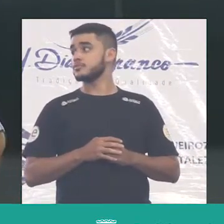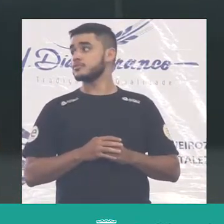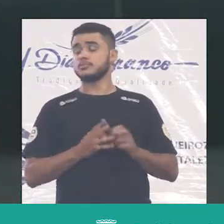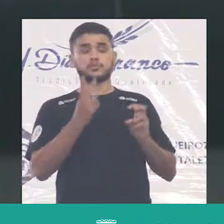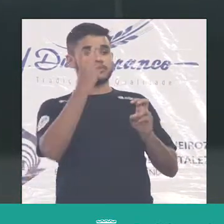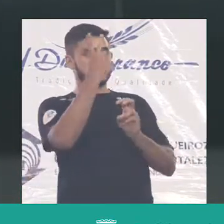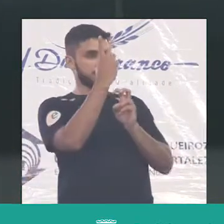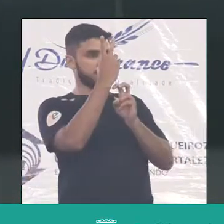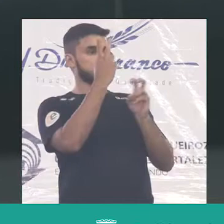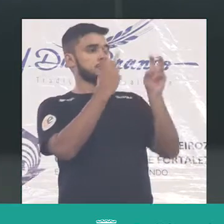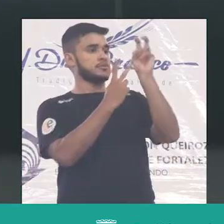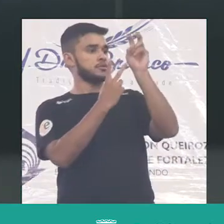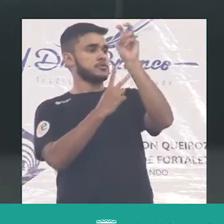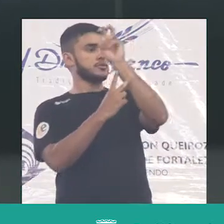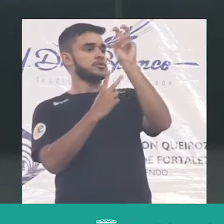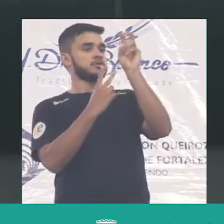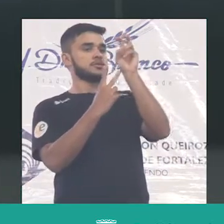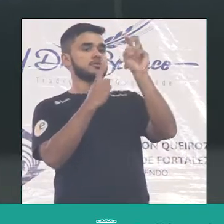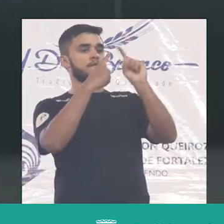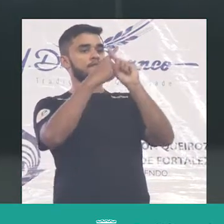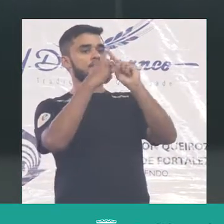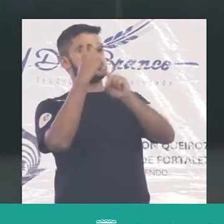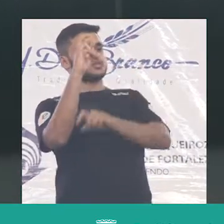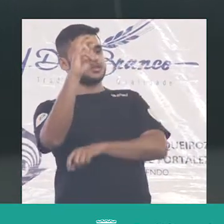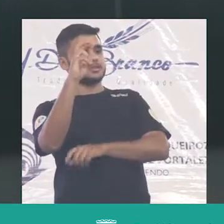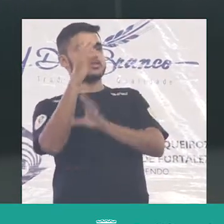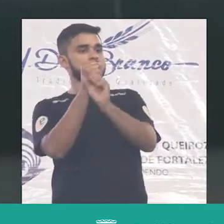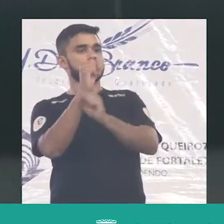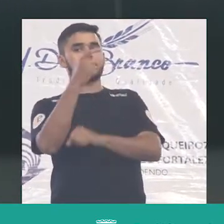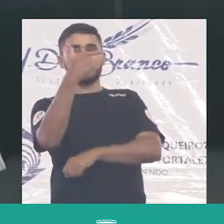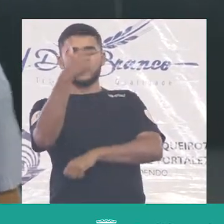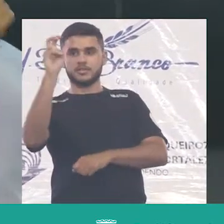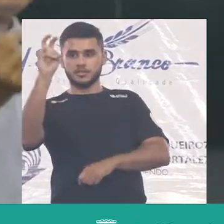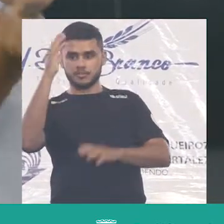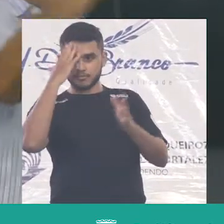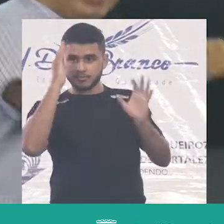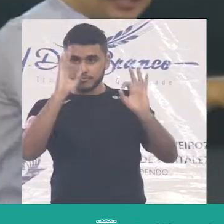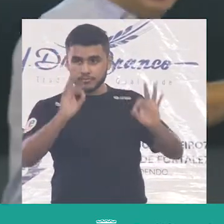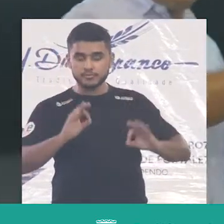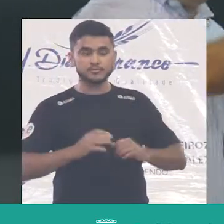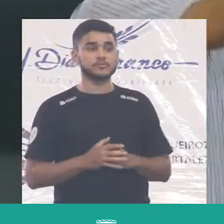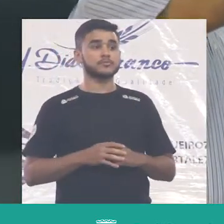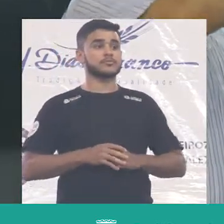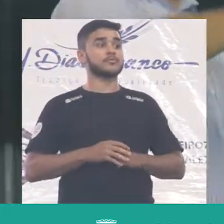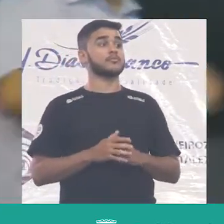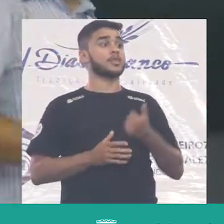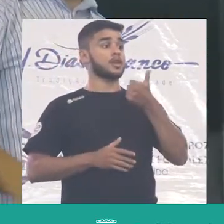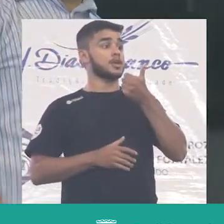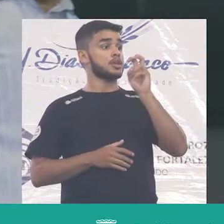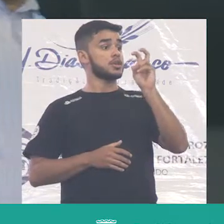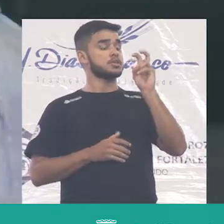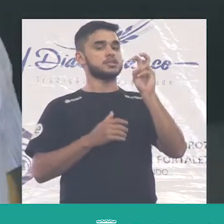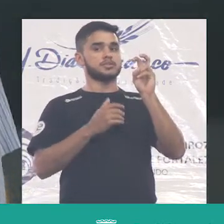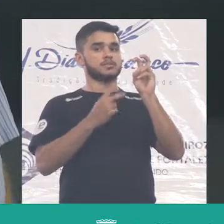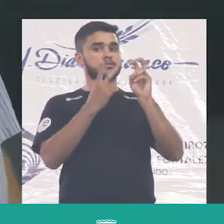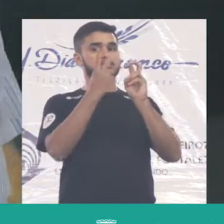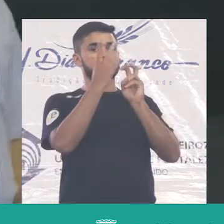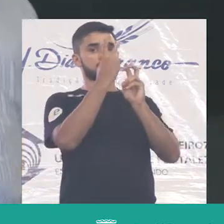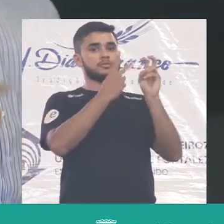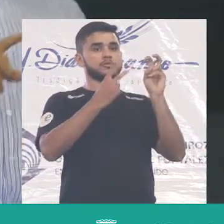aqui que é 25. Não tem dúvida. Mas quando chega em 15 ao quadrado, como é que a gente